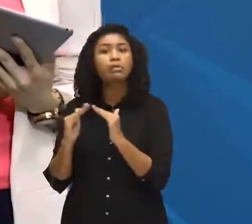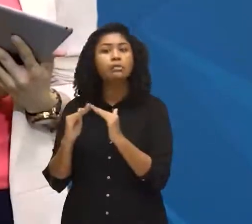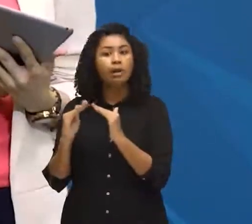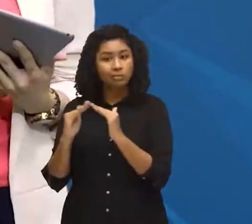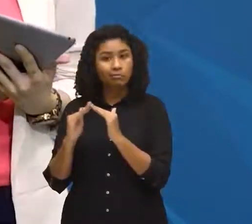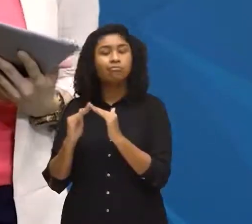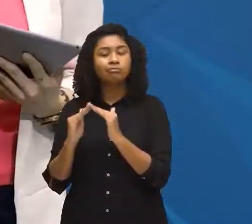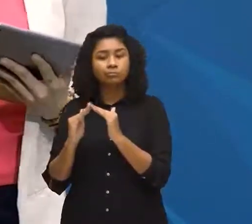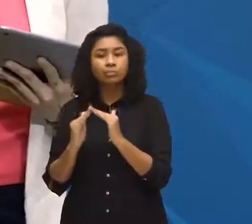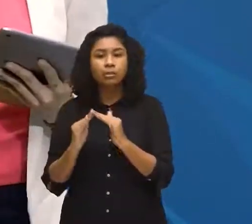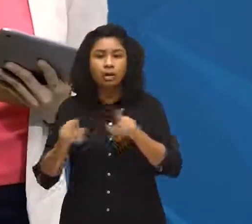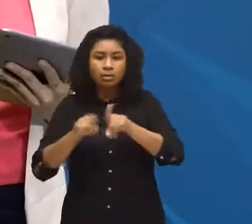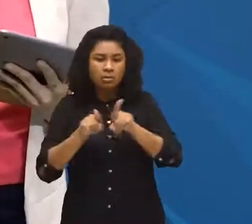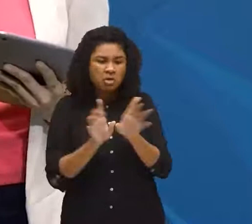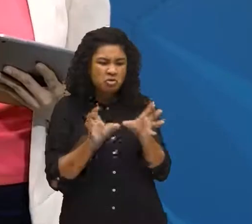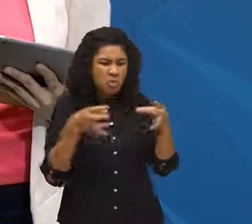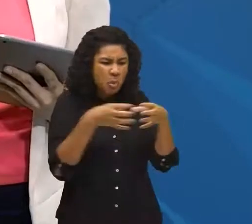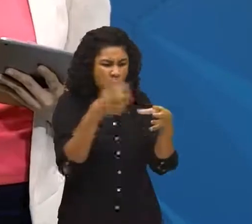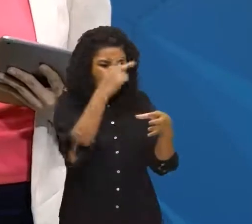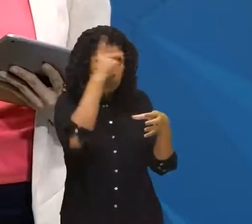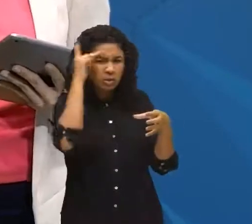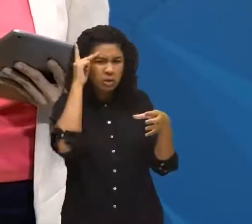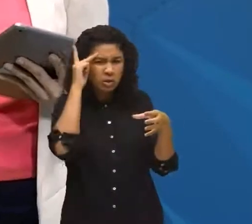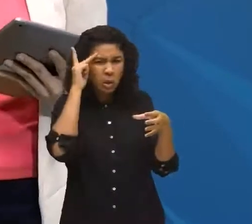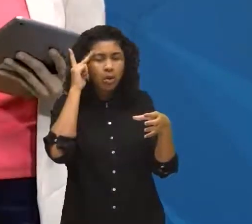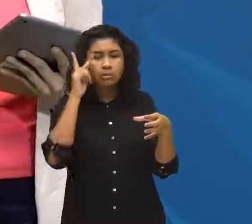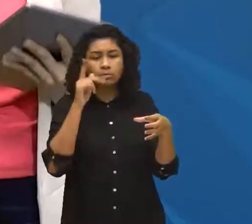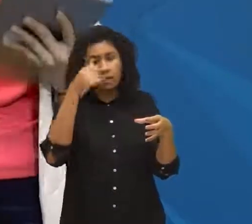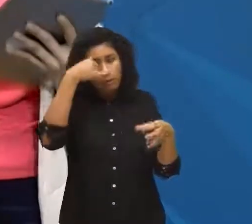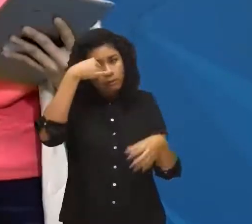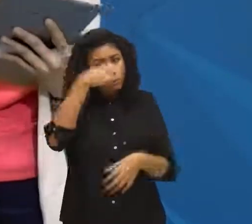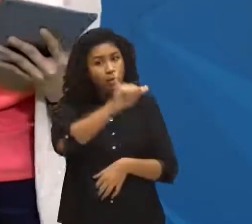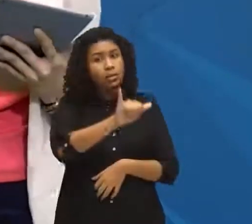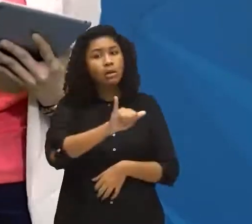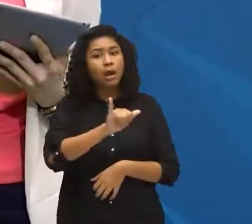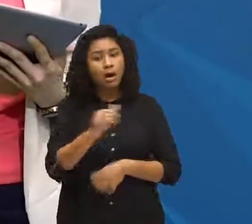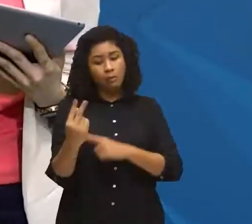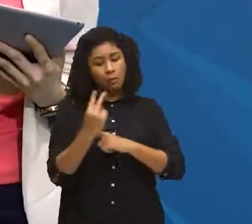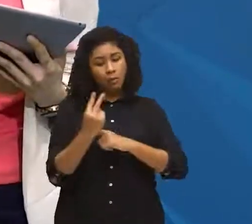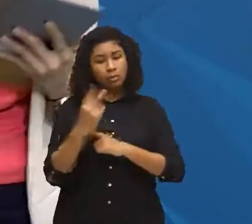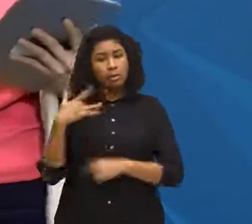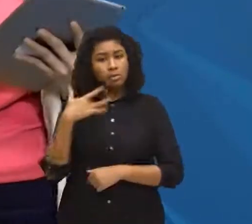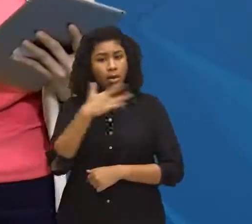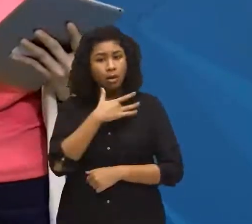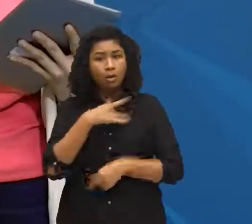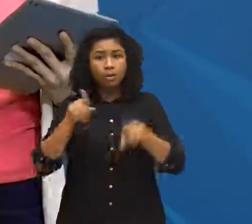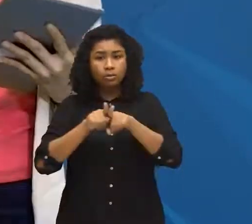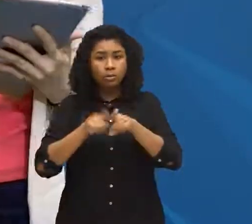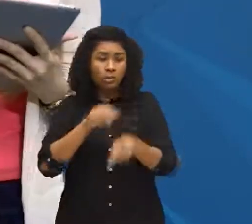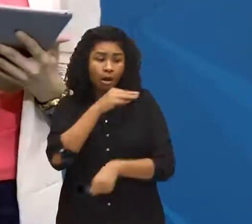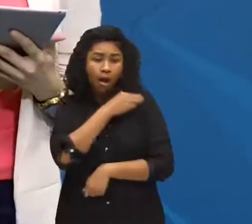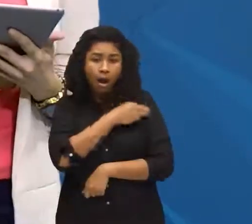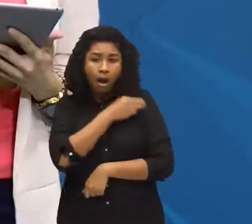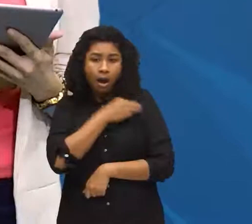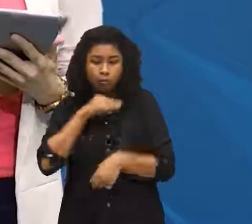da sua saúde para não se contaminar com coronavírus e principalmente higienizar bem as mãos. Isso sim é fato.